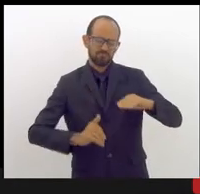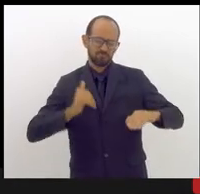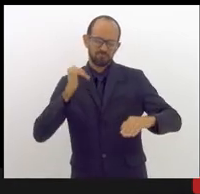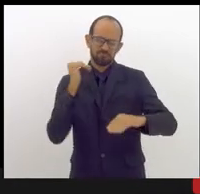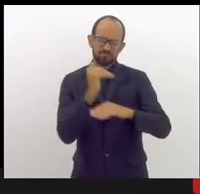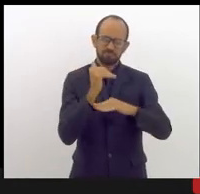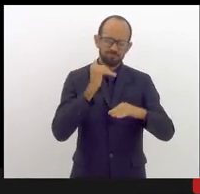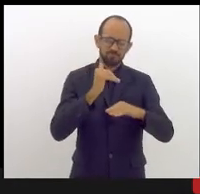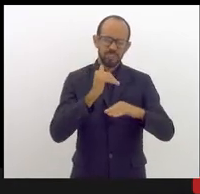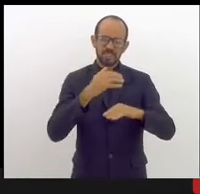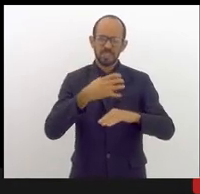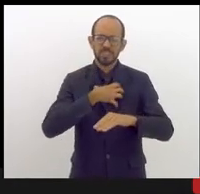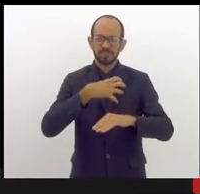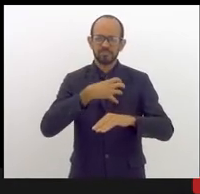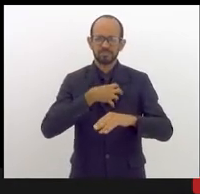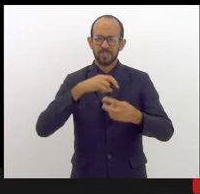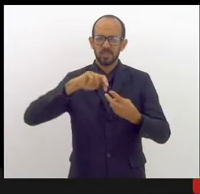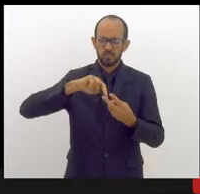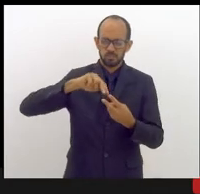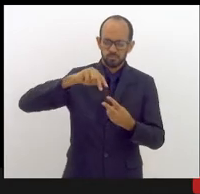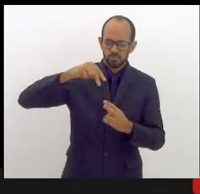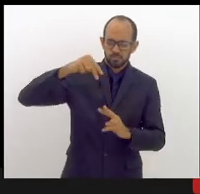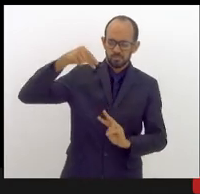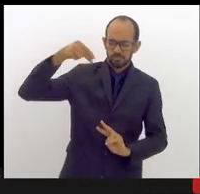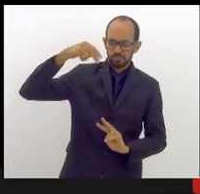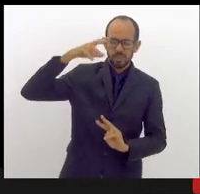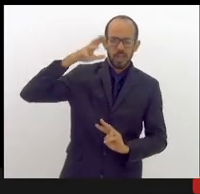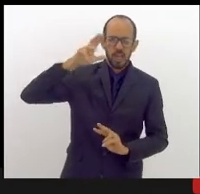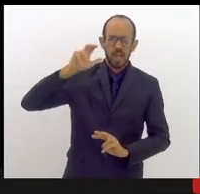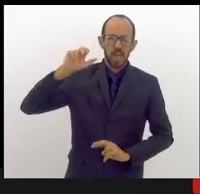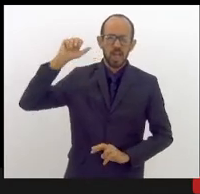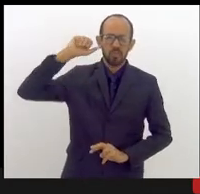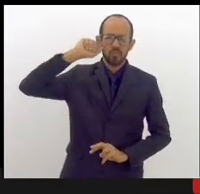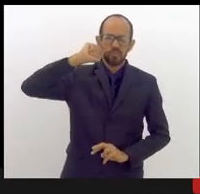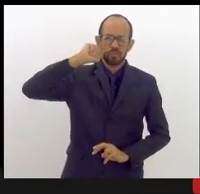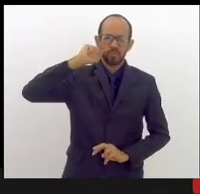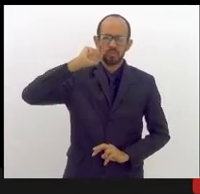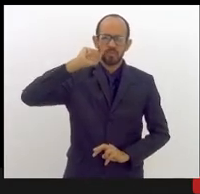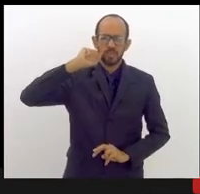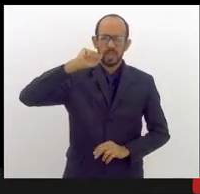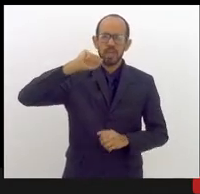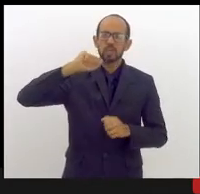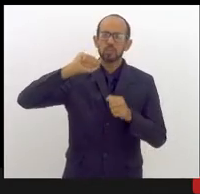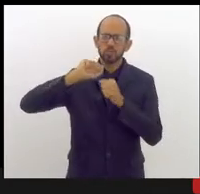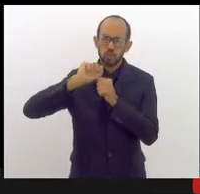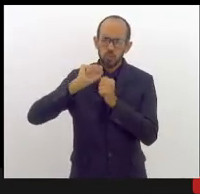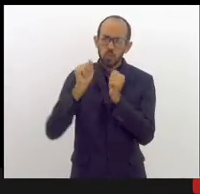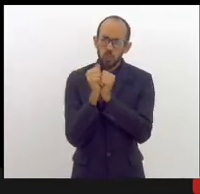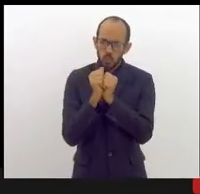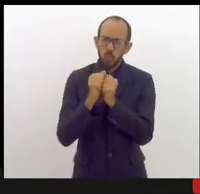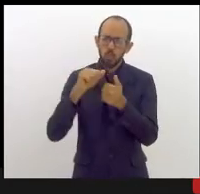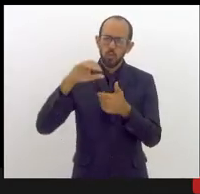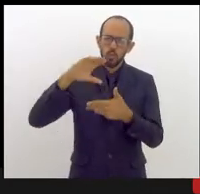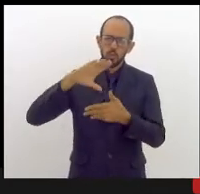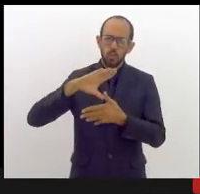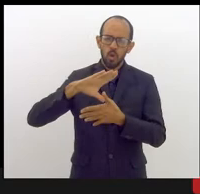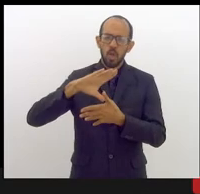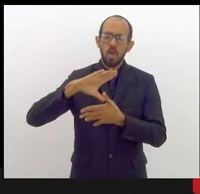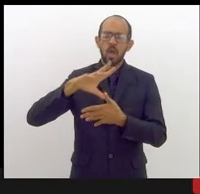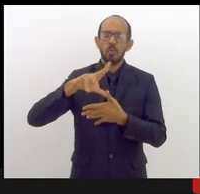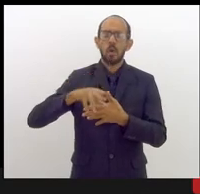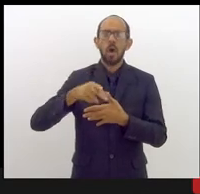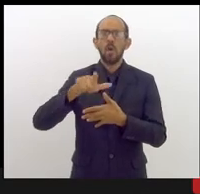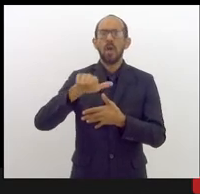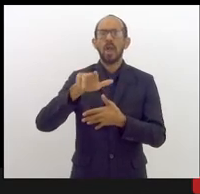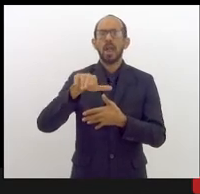nossa africanidade ou a nossa Amber fricalidade Como dizia lélia Gonzales salve Anderson